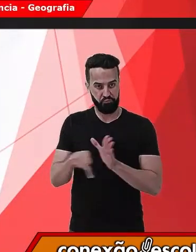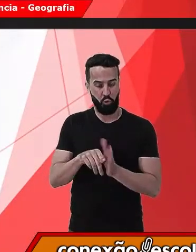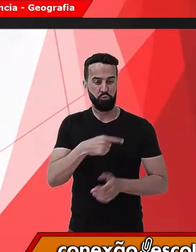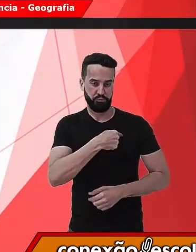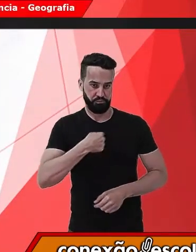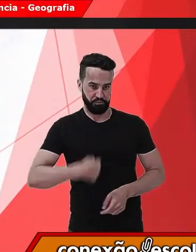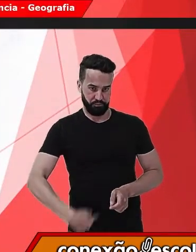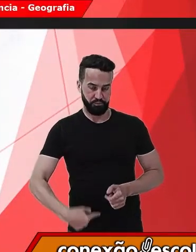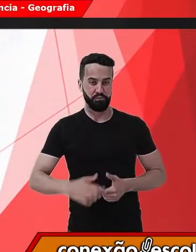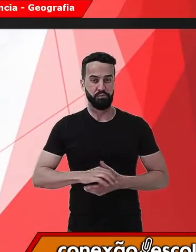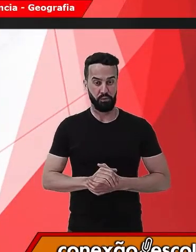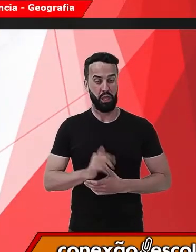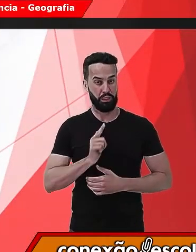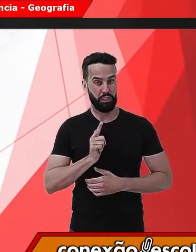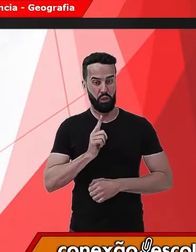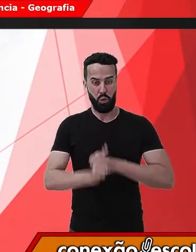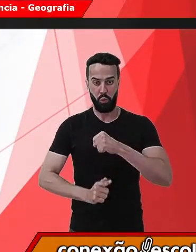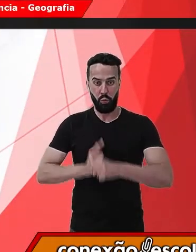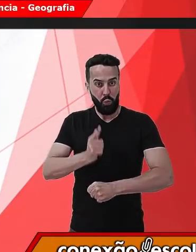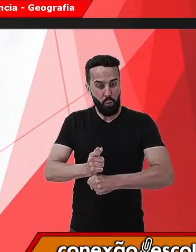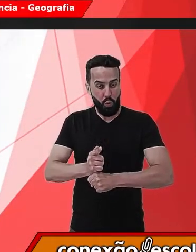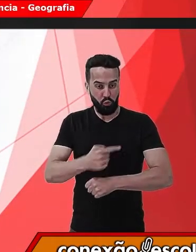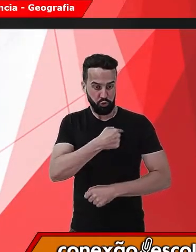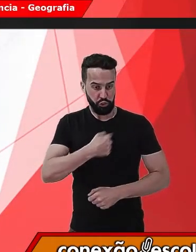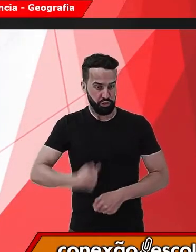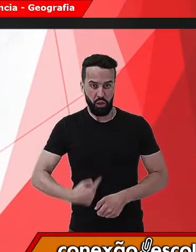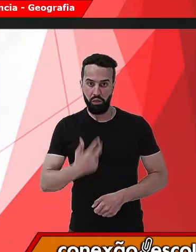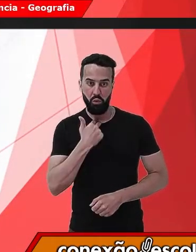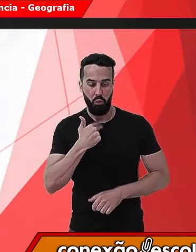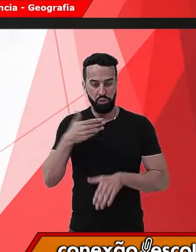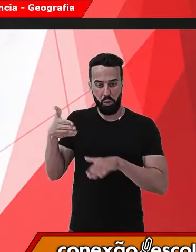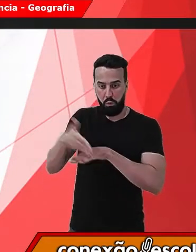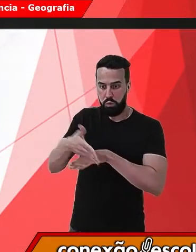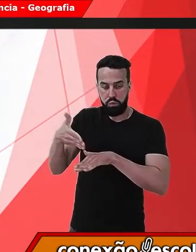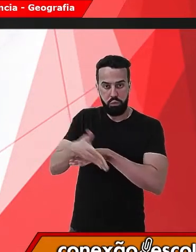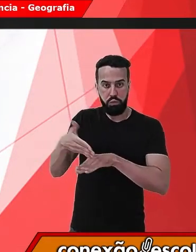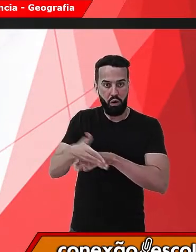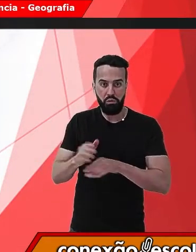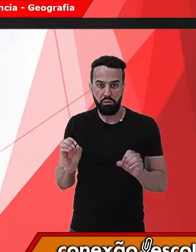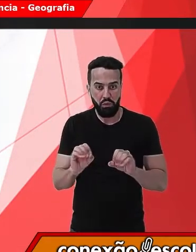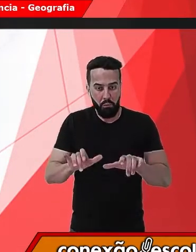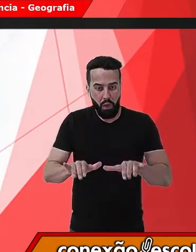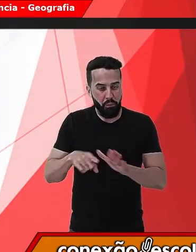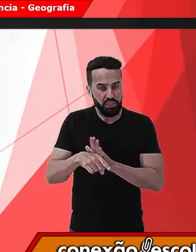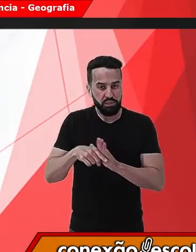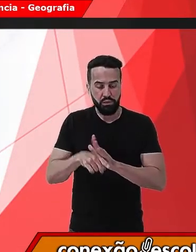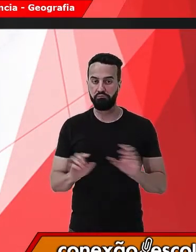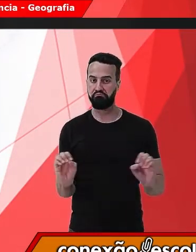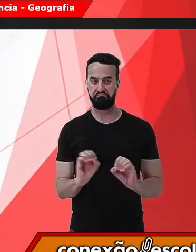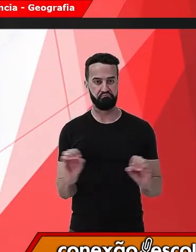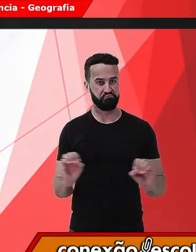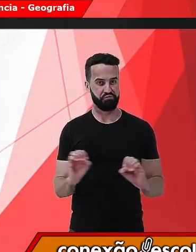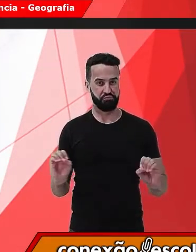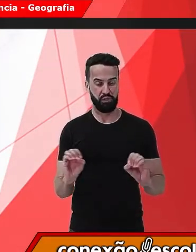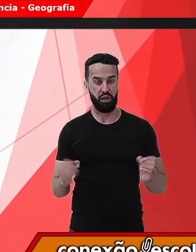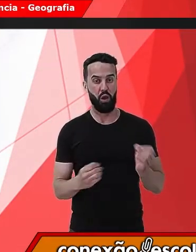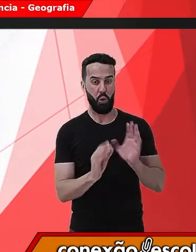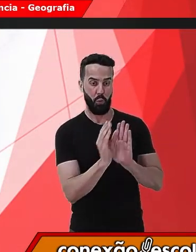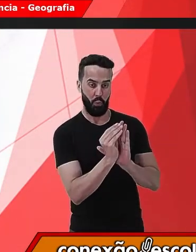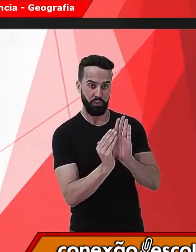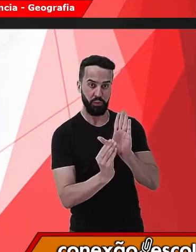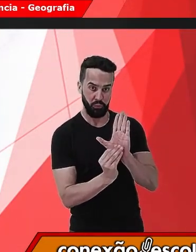territorial e populacional, o que permitia bom desenvolvimento industrial, a ocorrência de